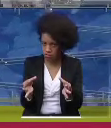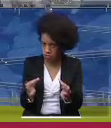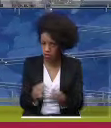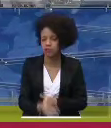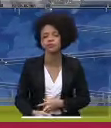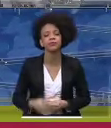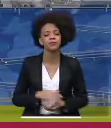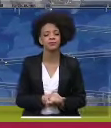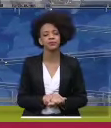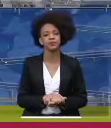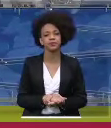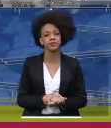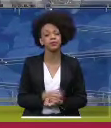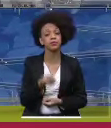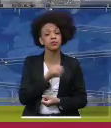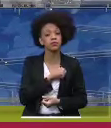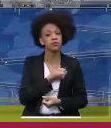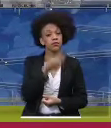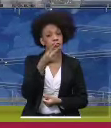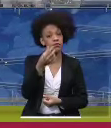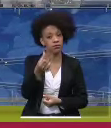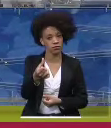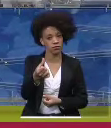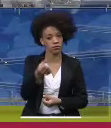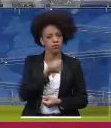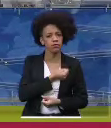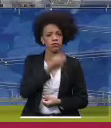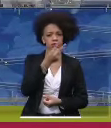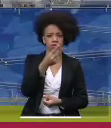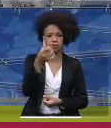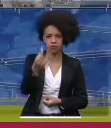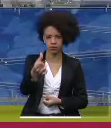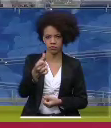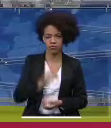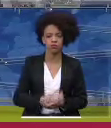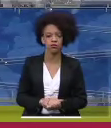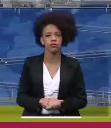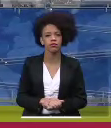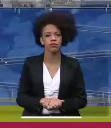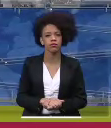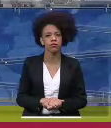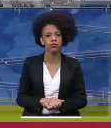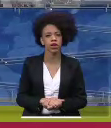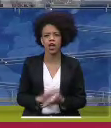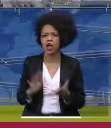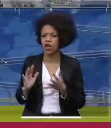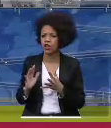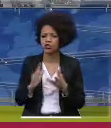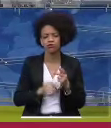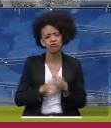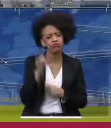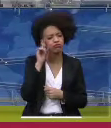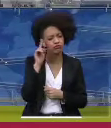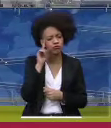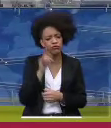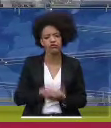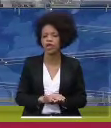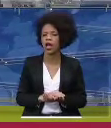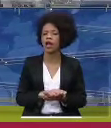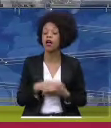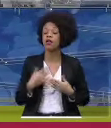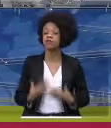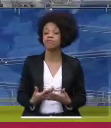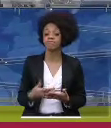nossa transmissão. Bola rosa número 26. Rosa 26. Todas as noites, milhões em prêmios